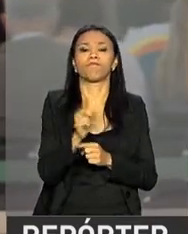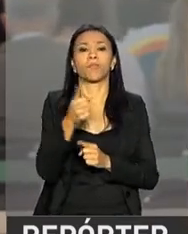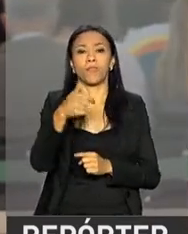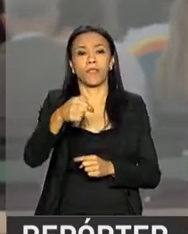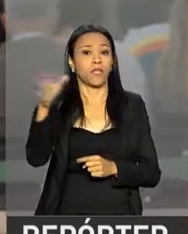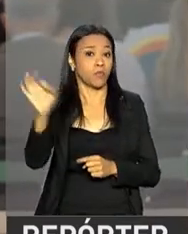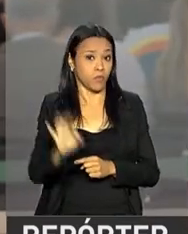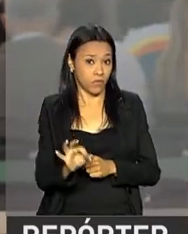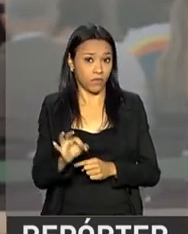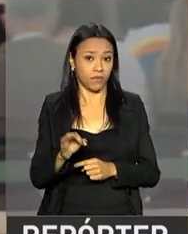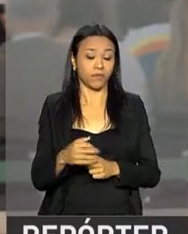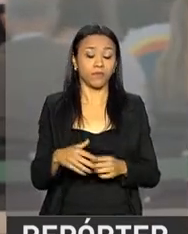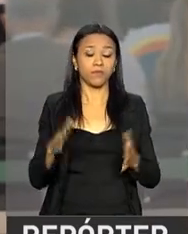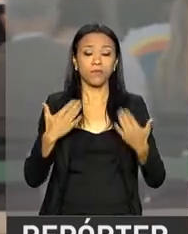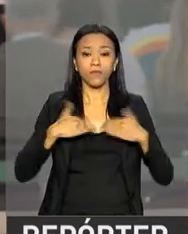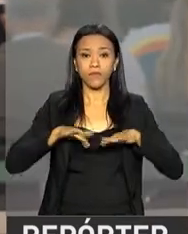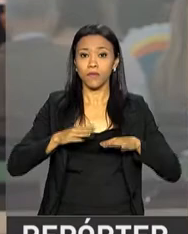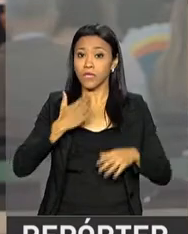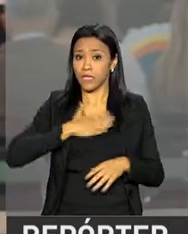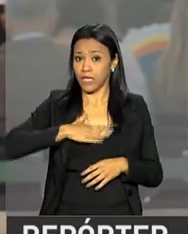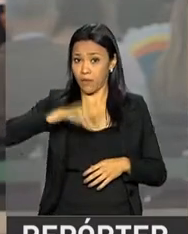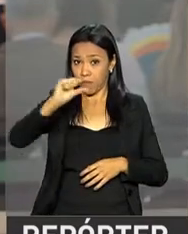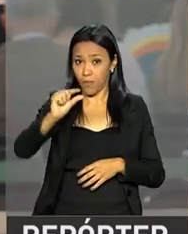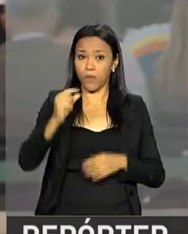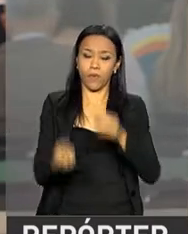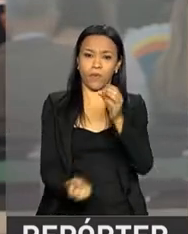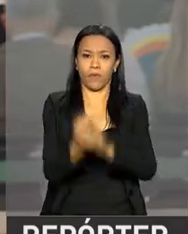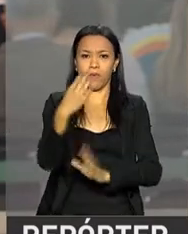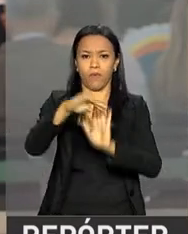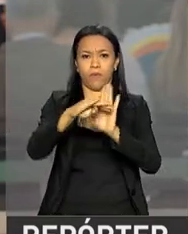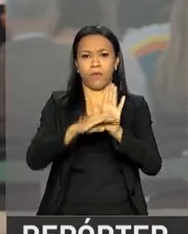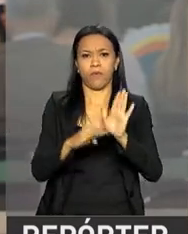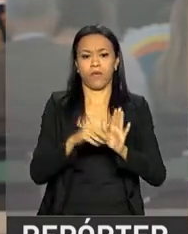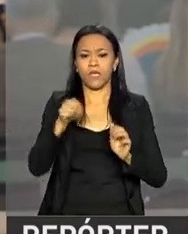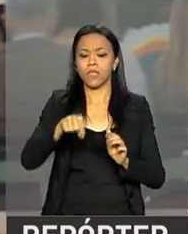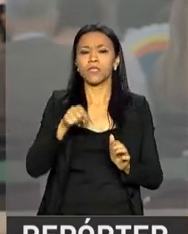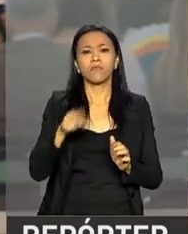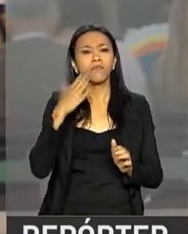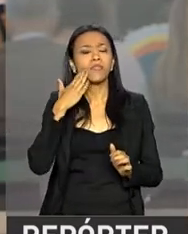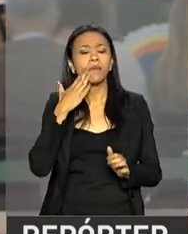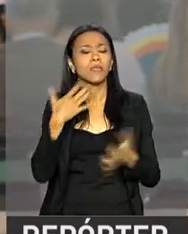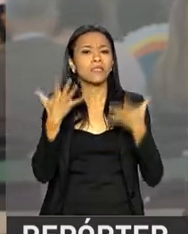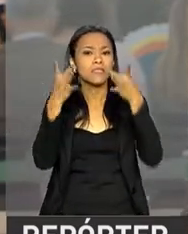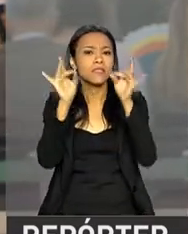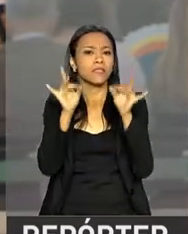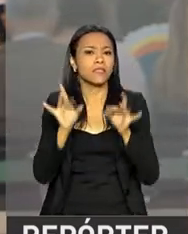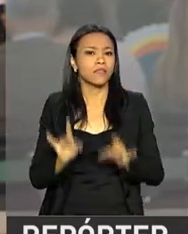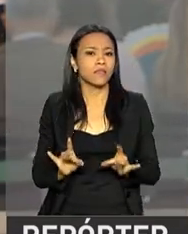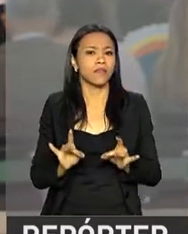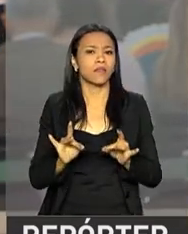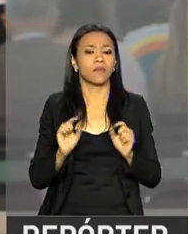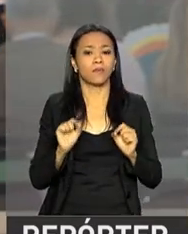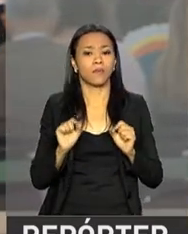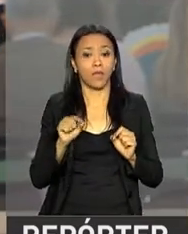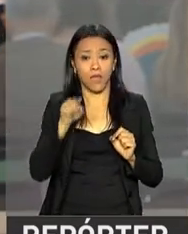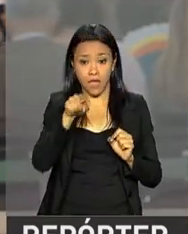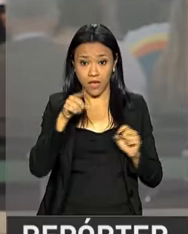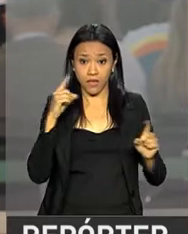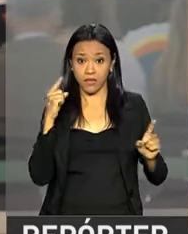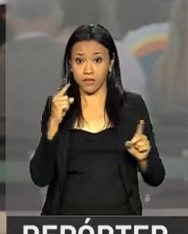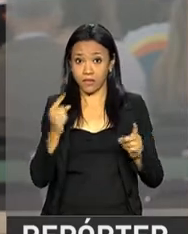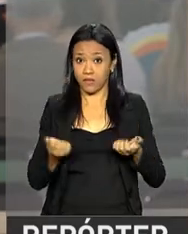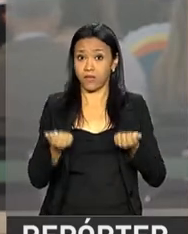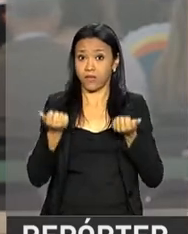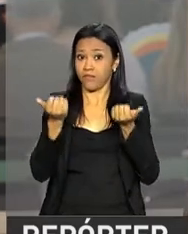Bom, daqui a pouco, no lançamento do programa, na cerimônia de lançamento, a gente vai saber mais detalhes sobre essa concessão